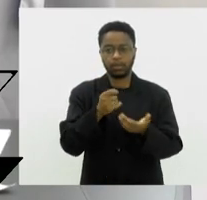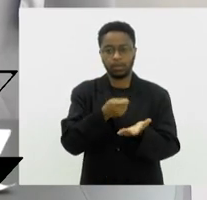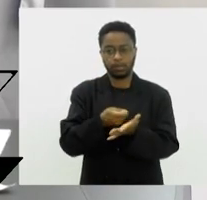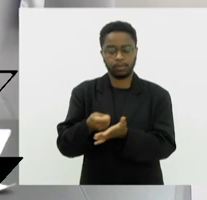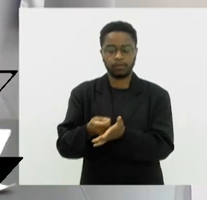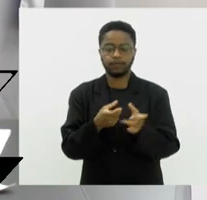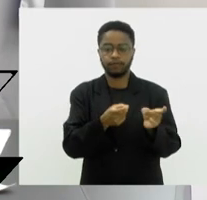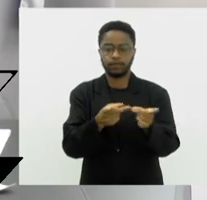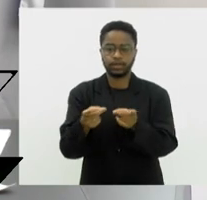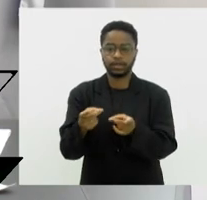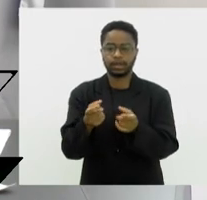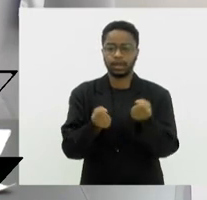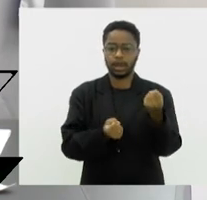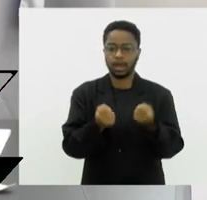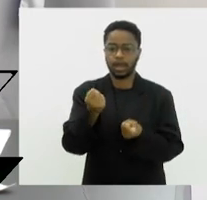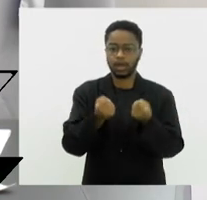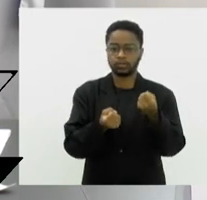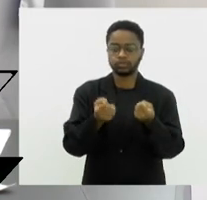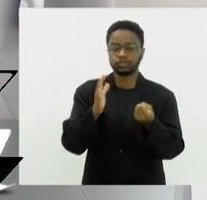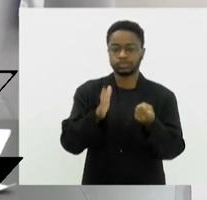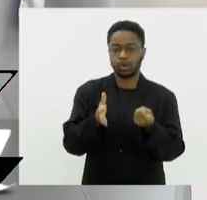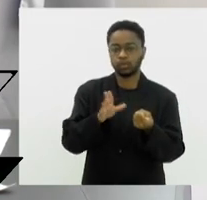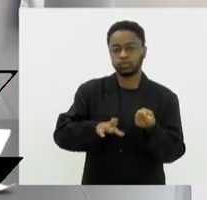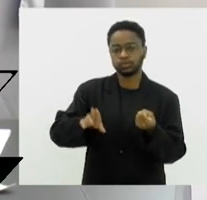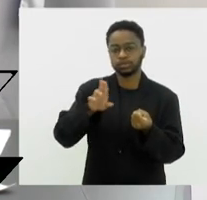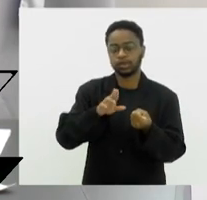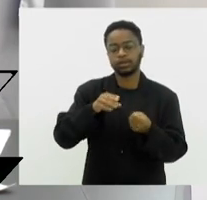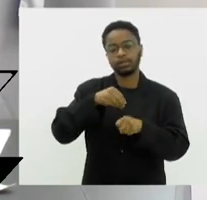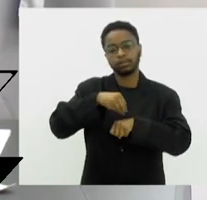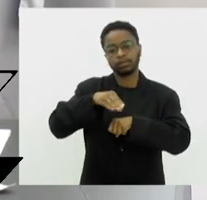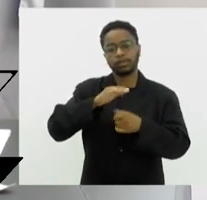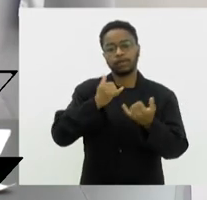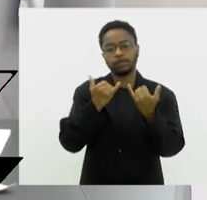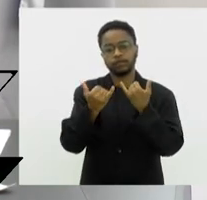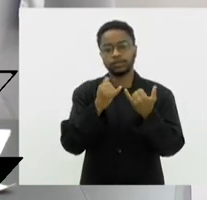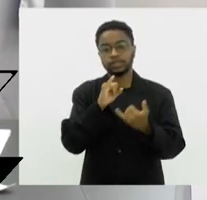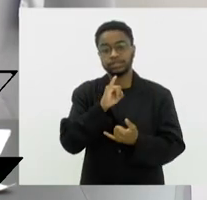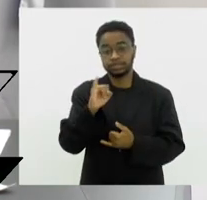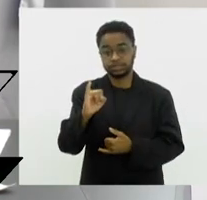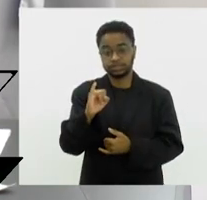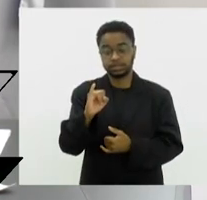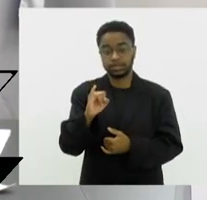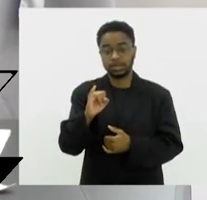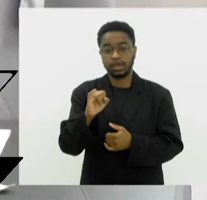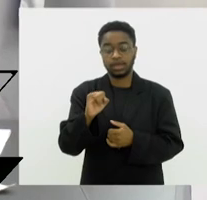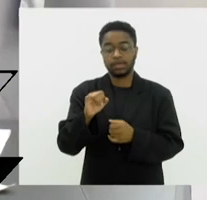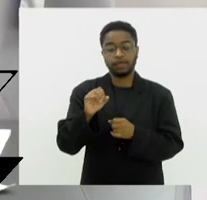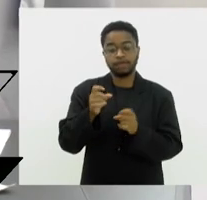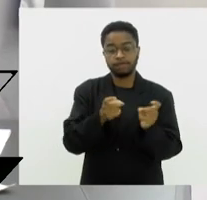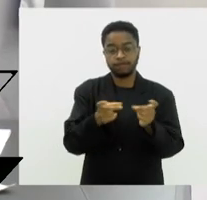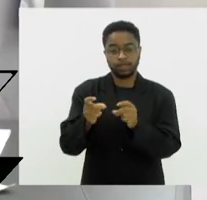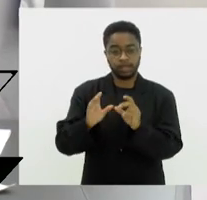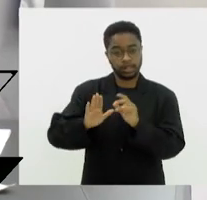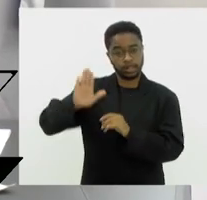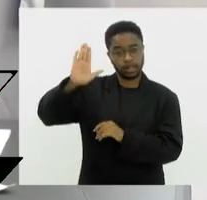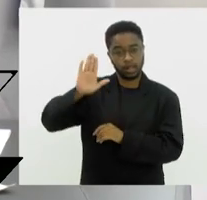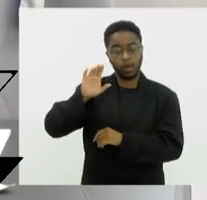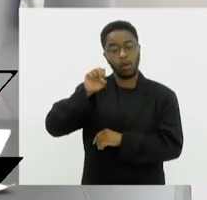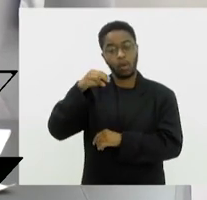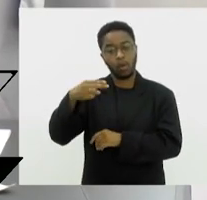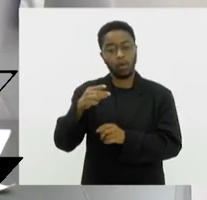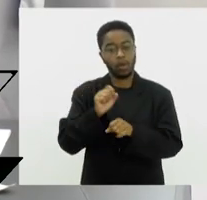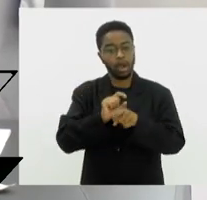veículos usados no âmbito do Estado do Rio de Janeiro informarem se o veículo é oriundo de leilão, locadora ou salvado.